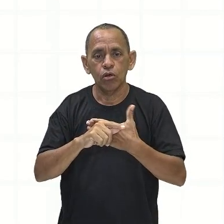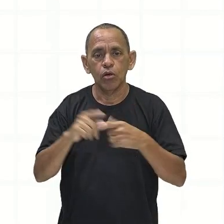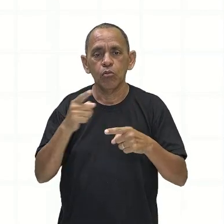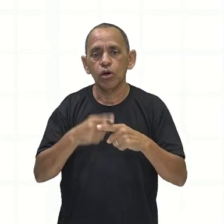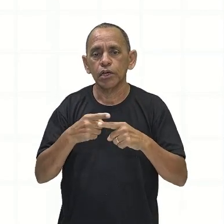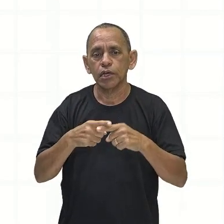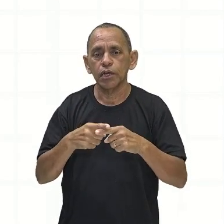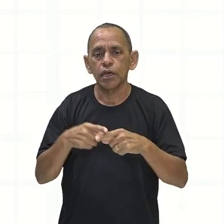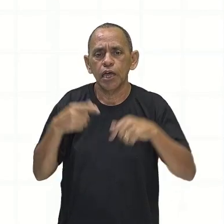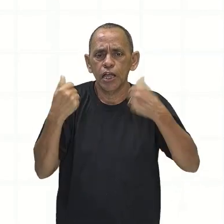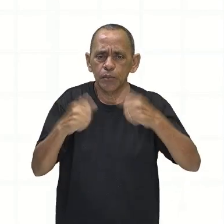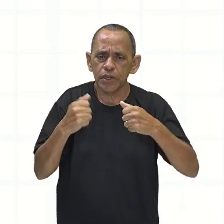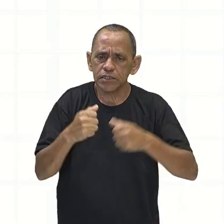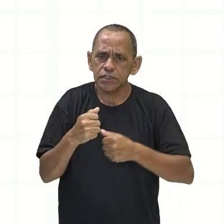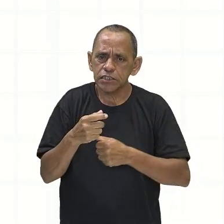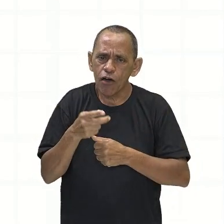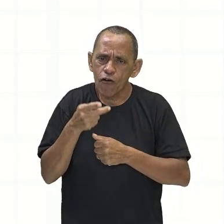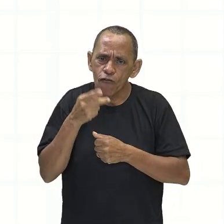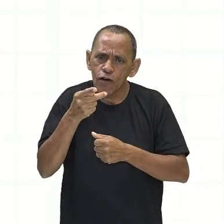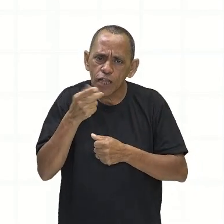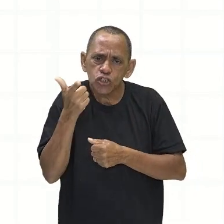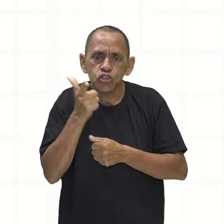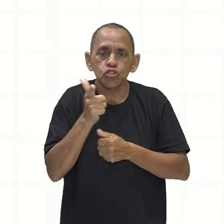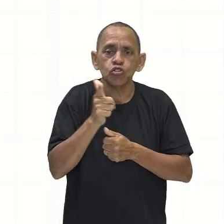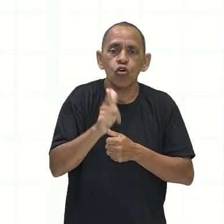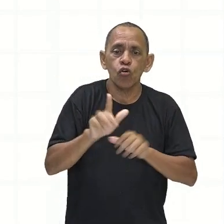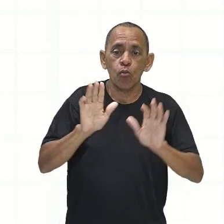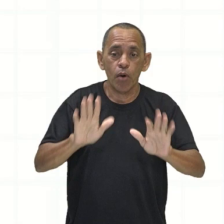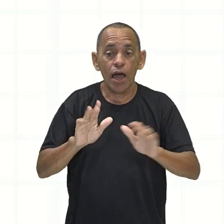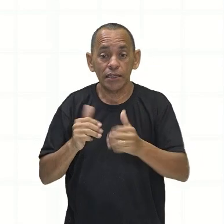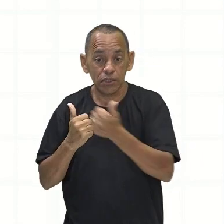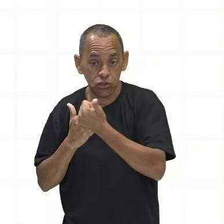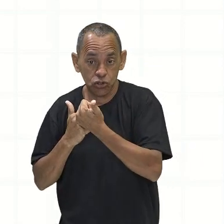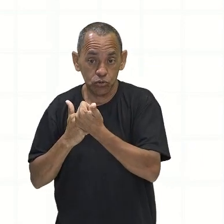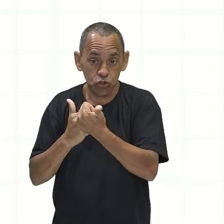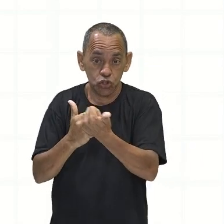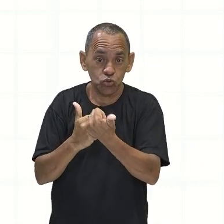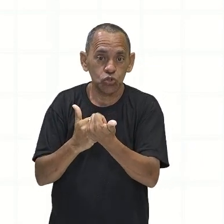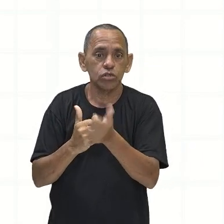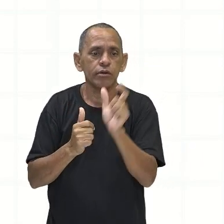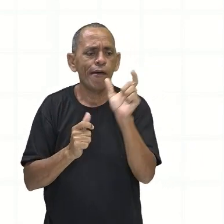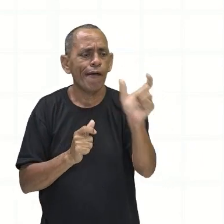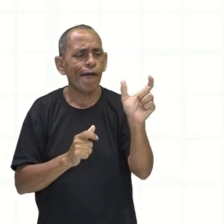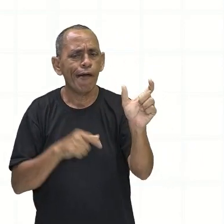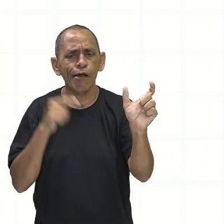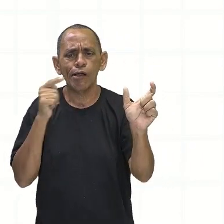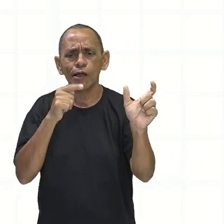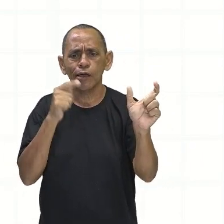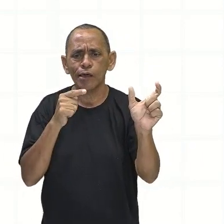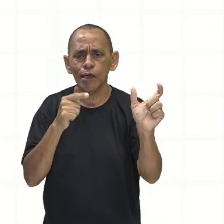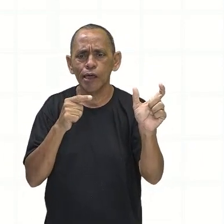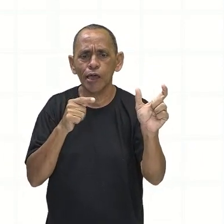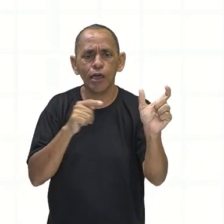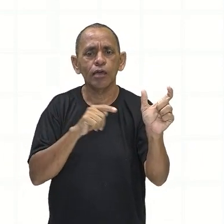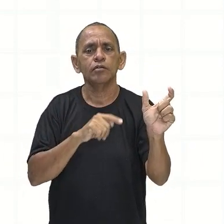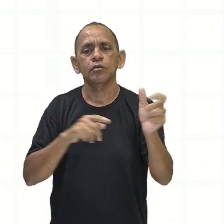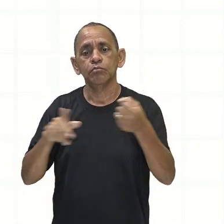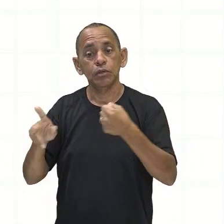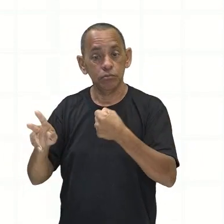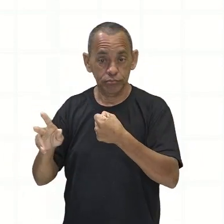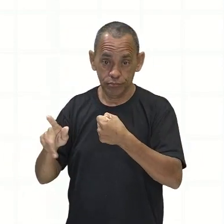ele repete, ele substitui pelo pronome. Eles os Guarani.